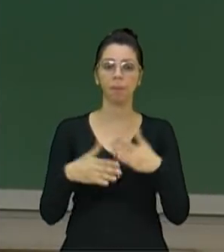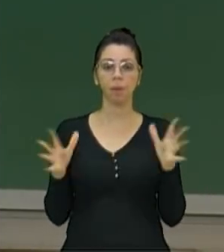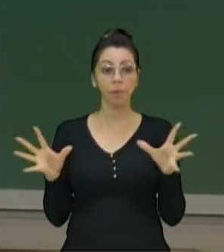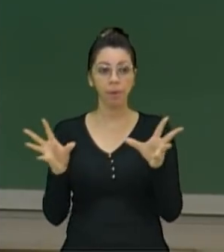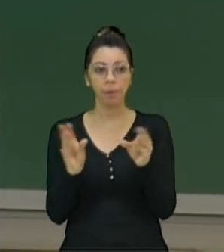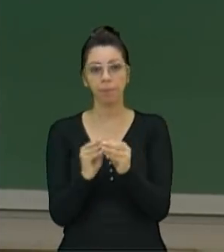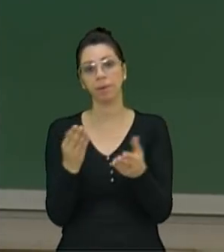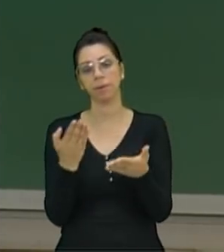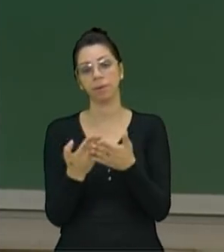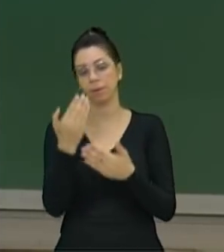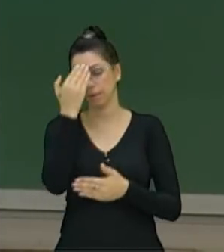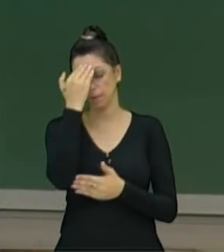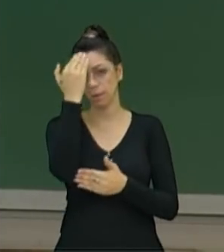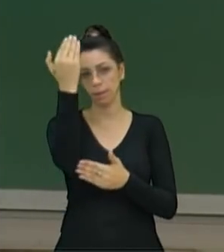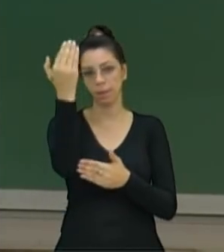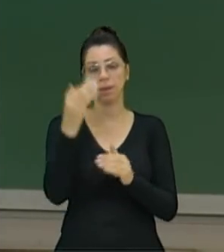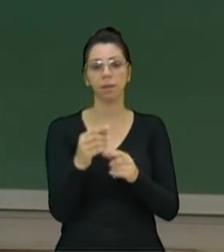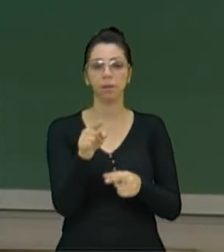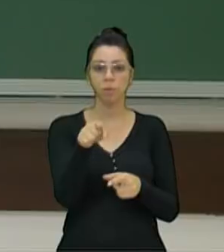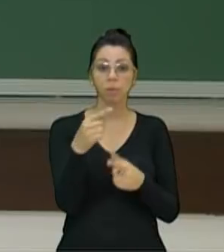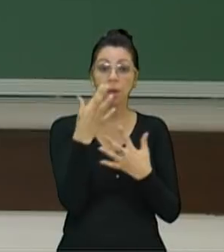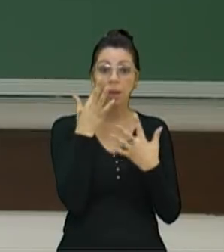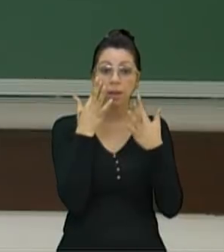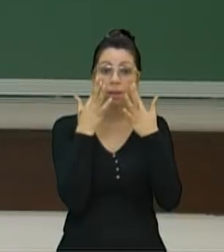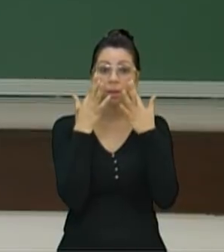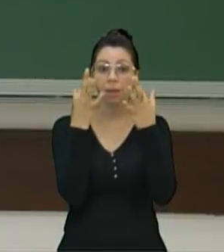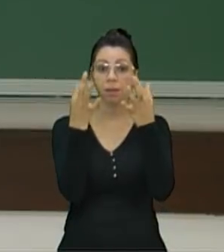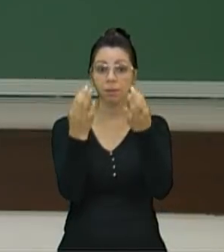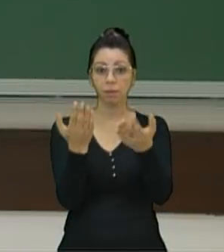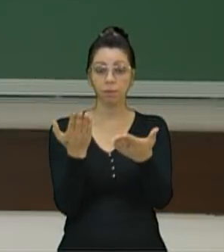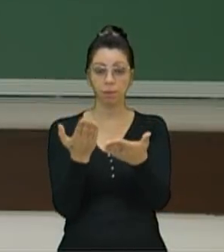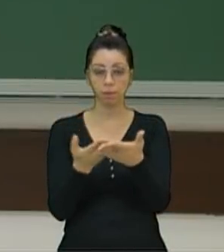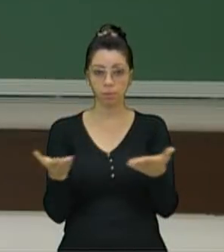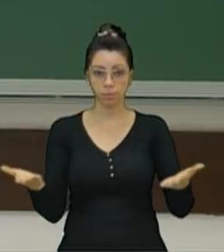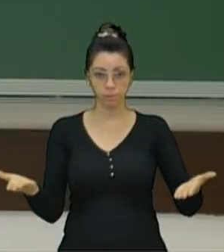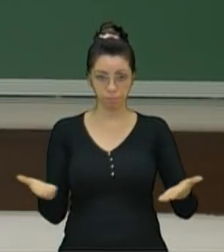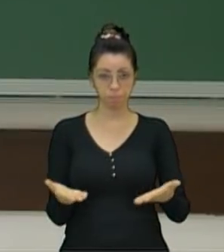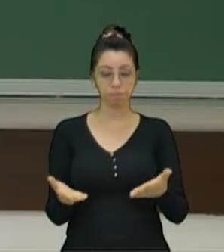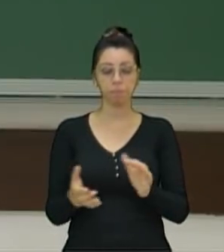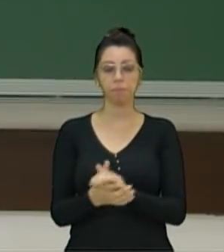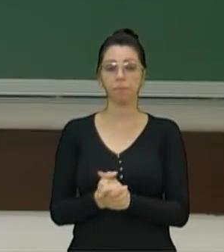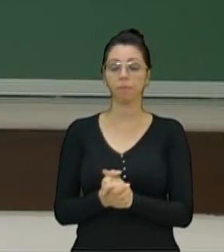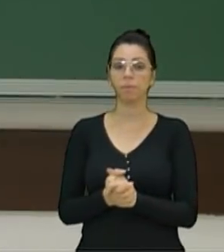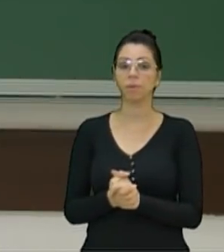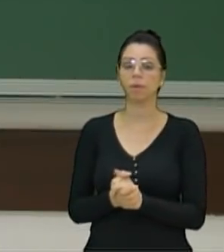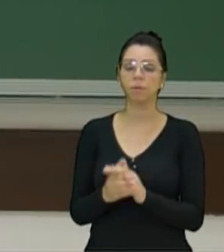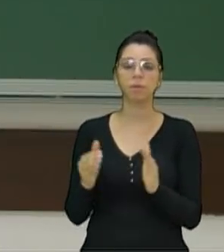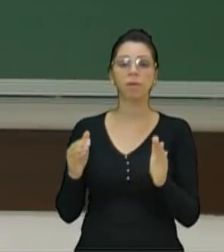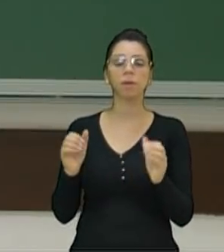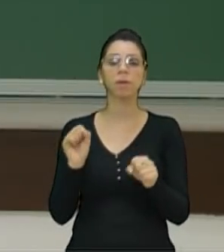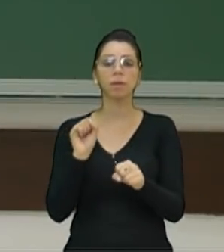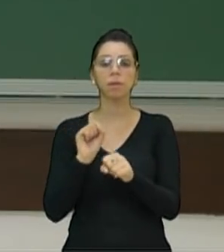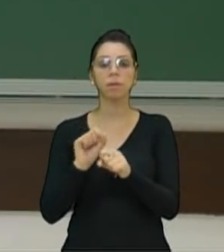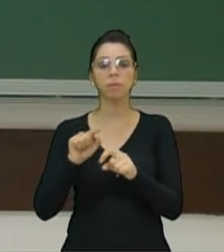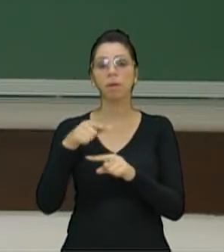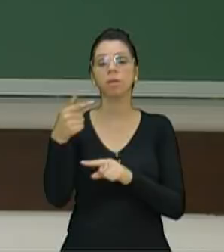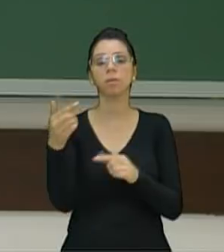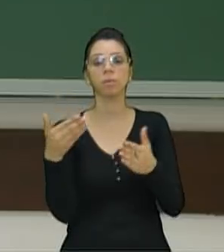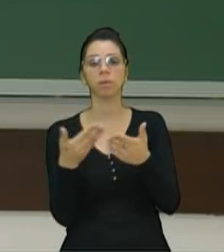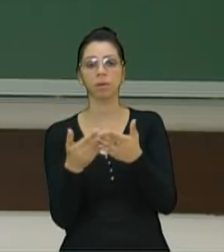aula. Agradeço novamente a sua atenção nessa aula aqui de hoje, tá? E te espero na nossa próxima